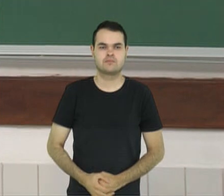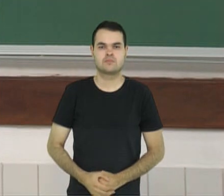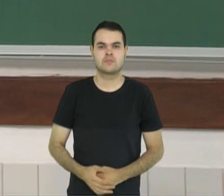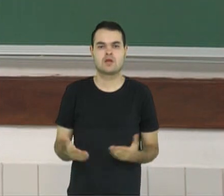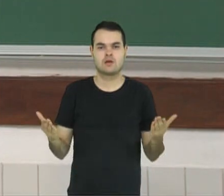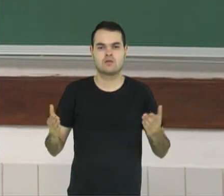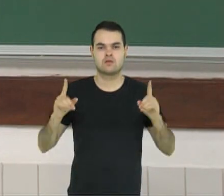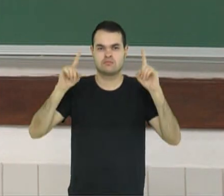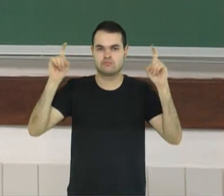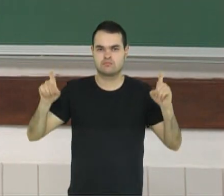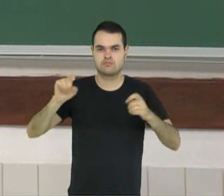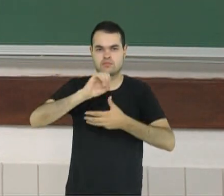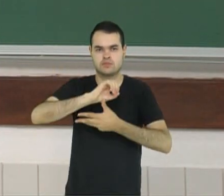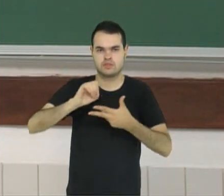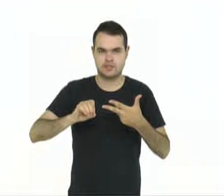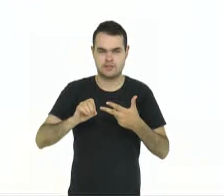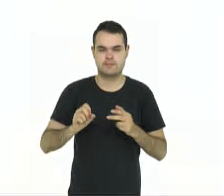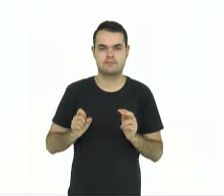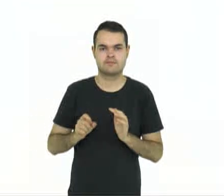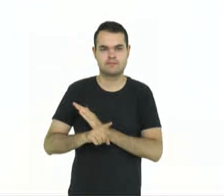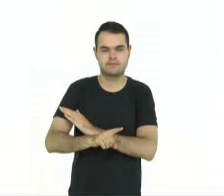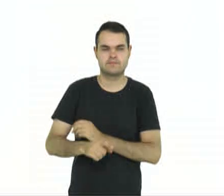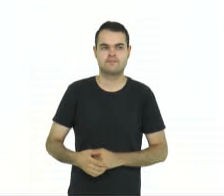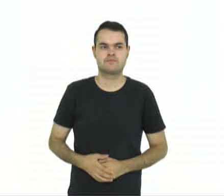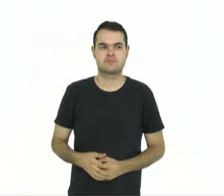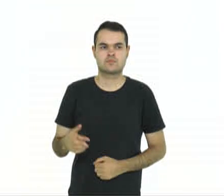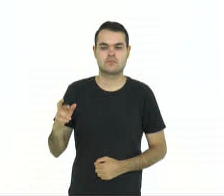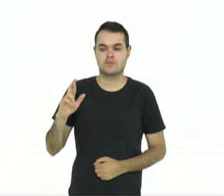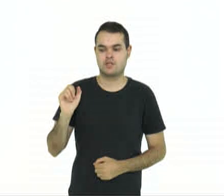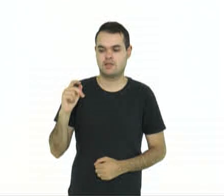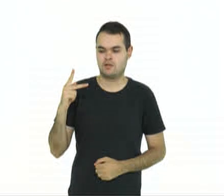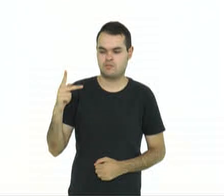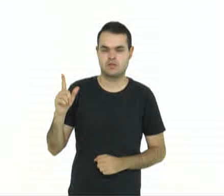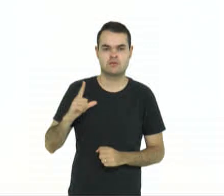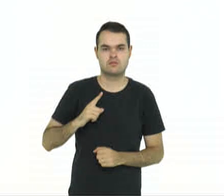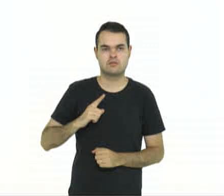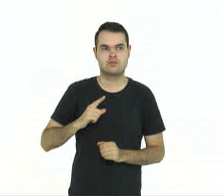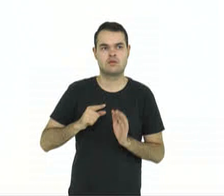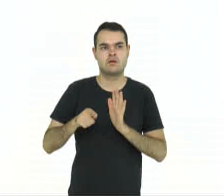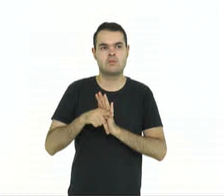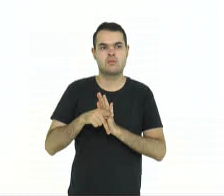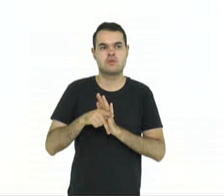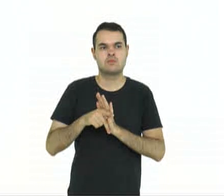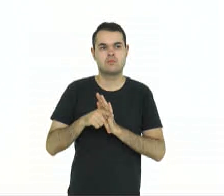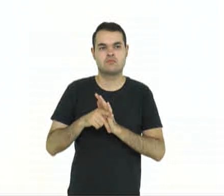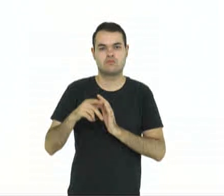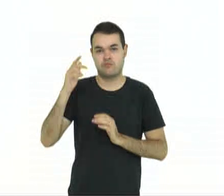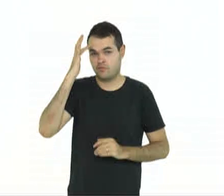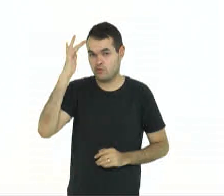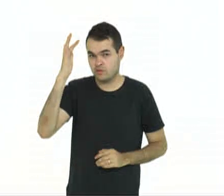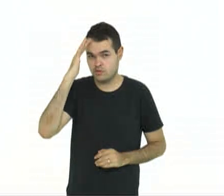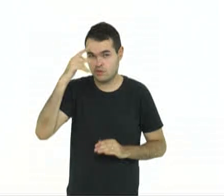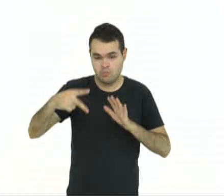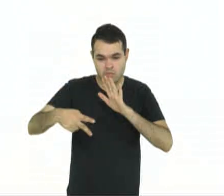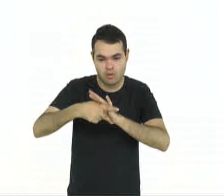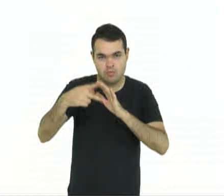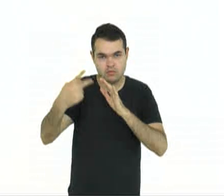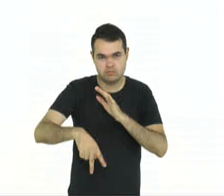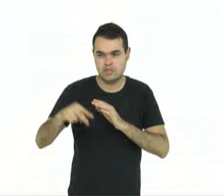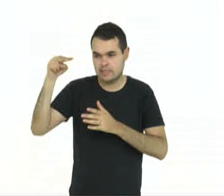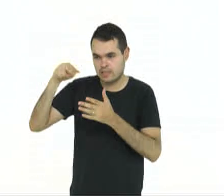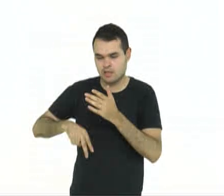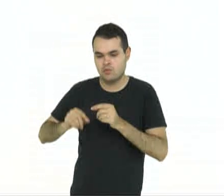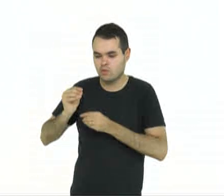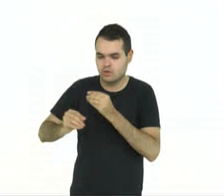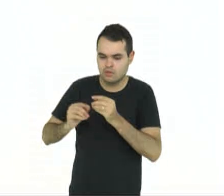Vamos a uma questão do Enem? O rap tem uma filosofia própria, com valores construídos pela condição das experiências vividas nas periferias e muitas cidades,